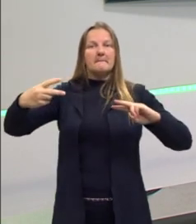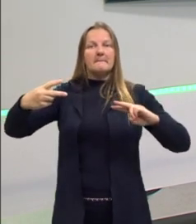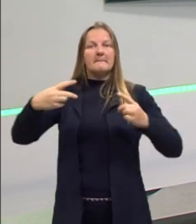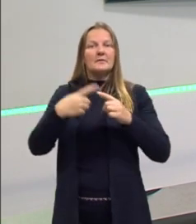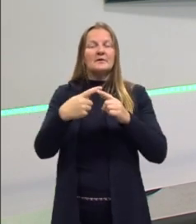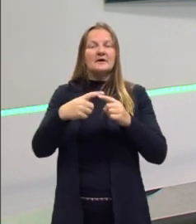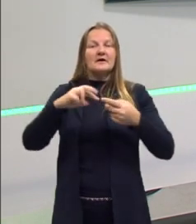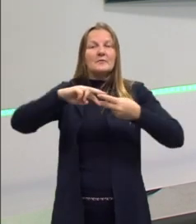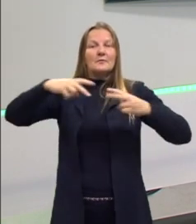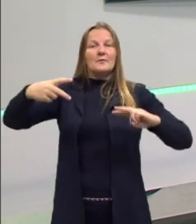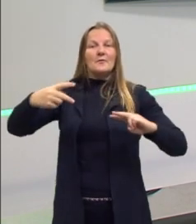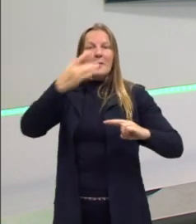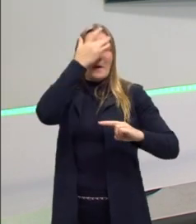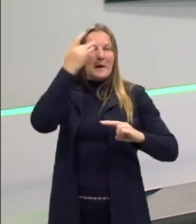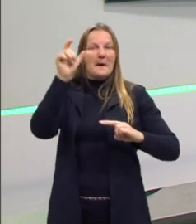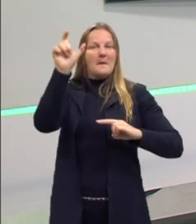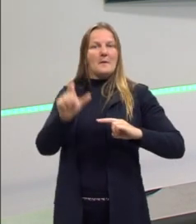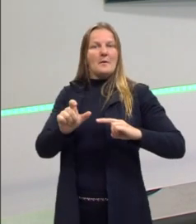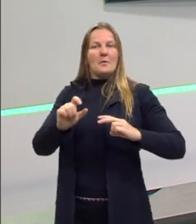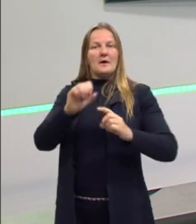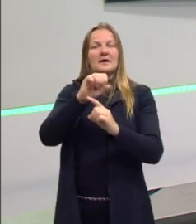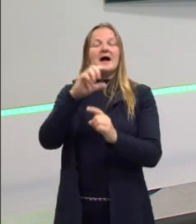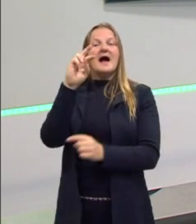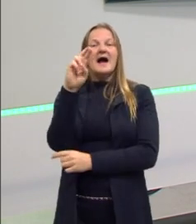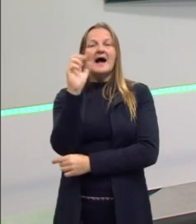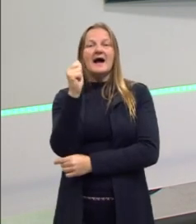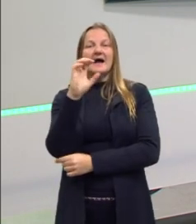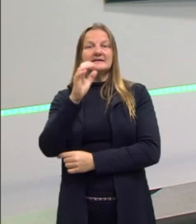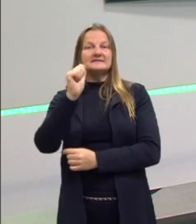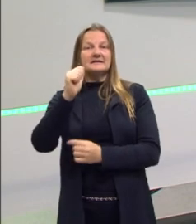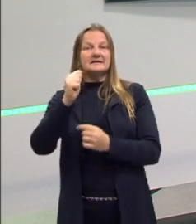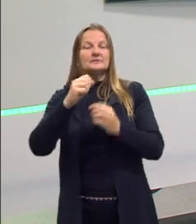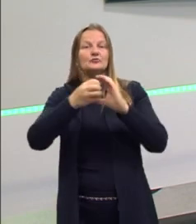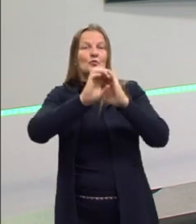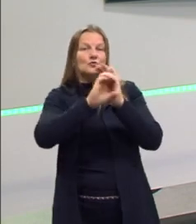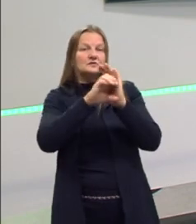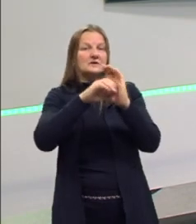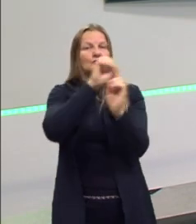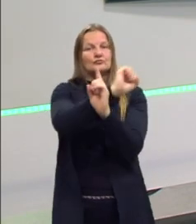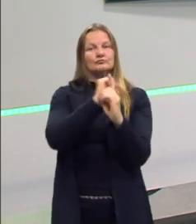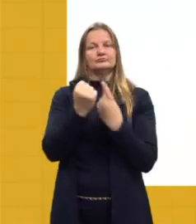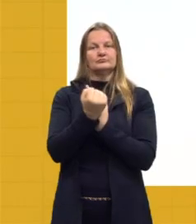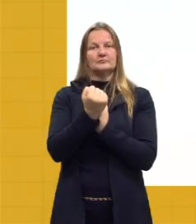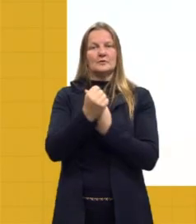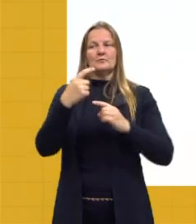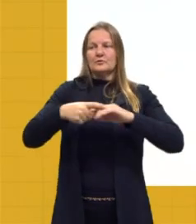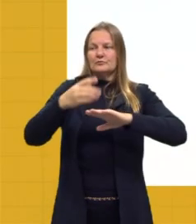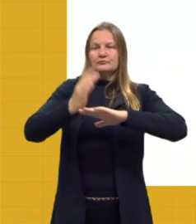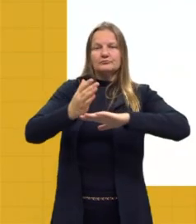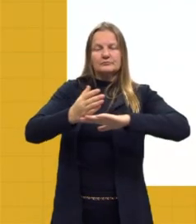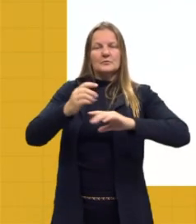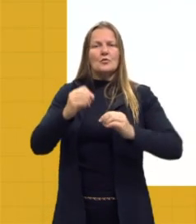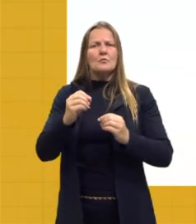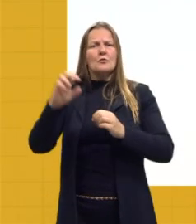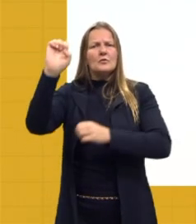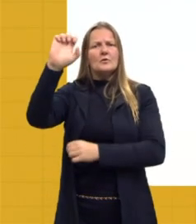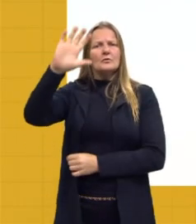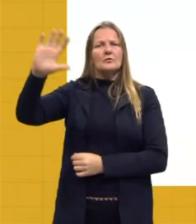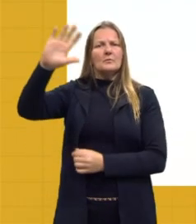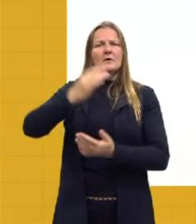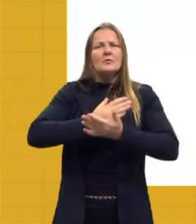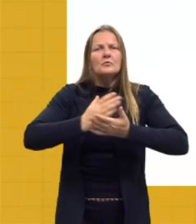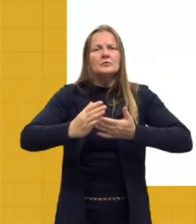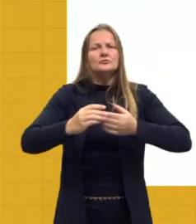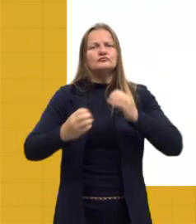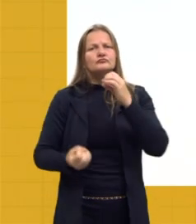existe raça num sentido social quer dizer o que que a partir da idade moderna né os europeus